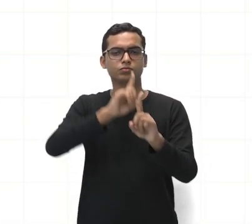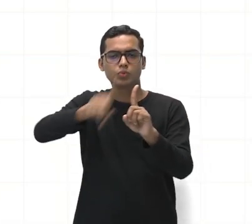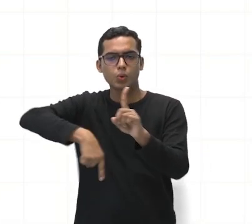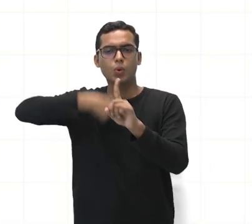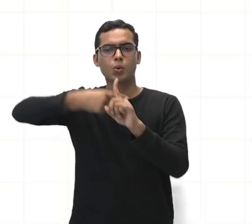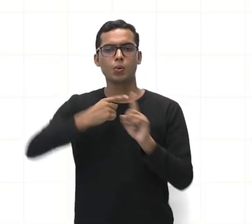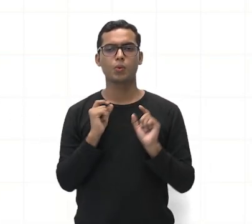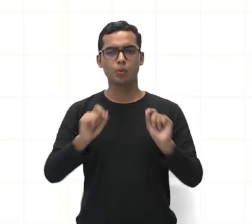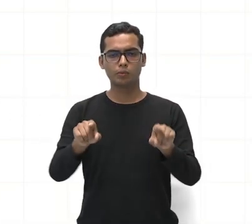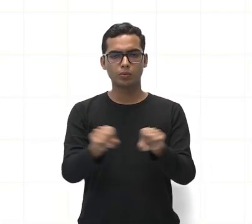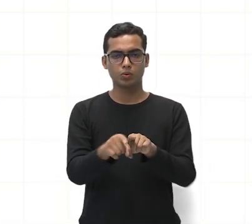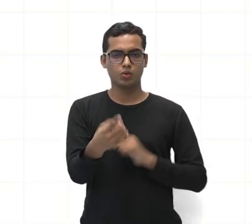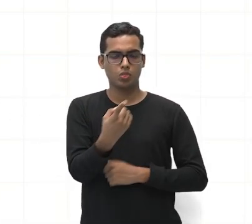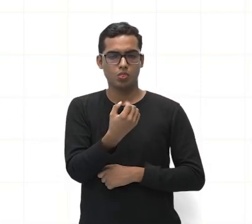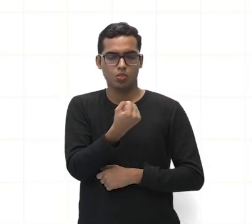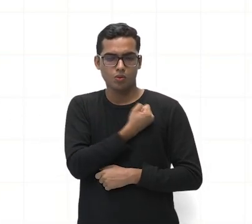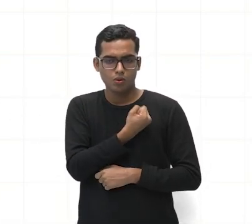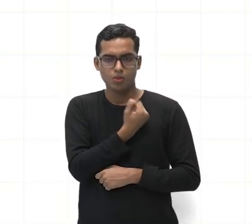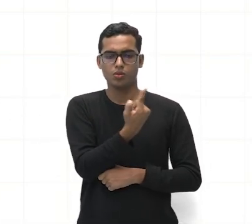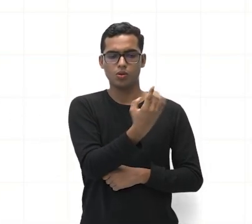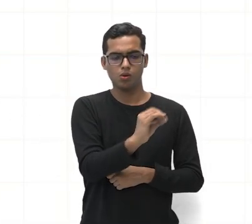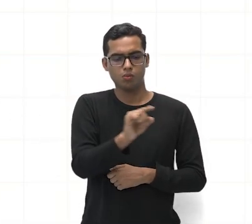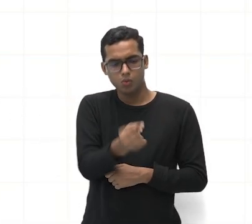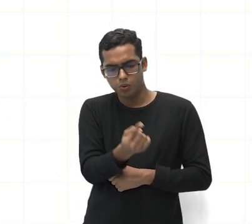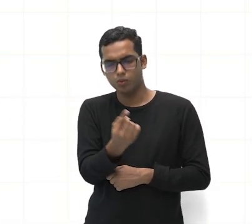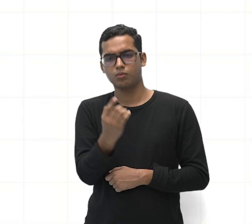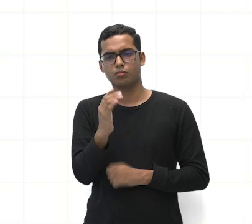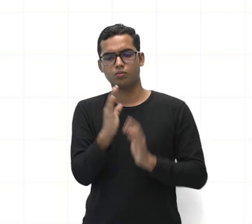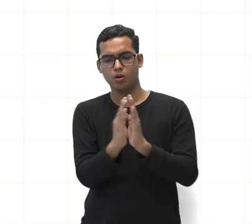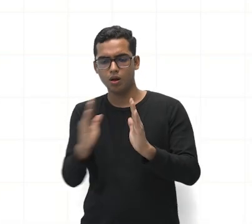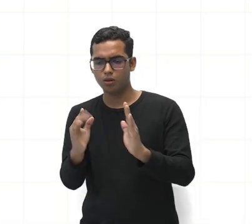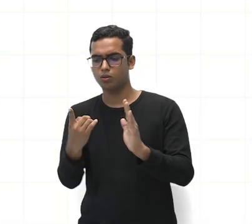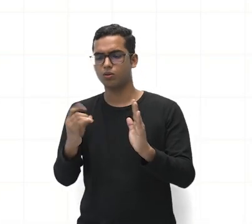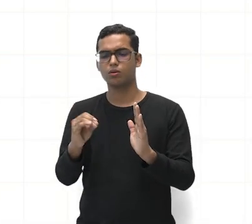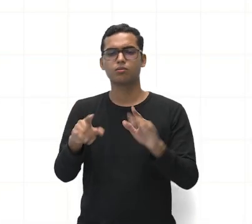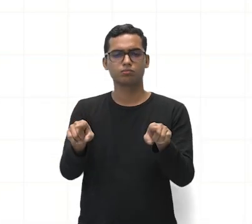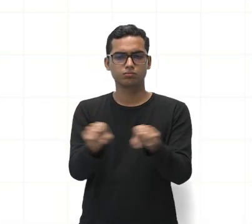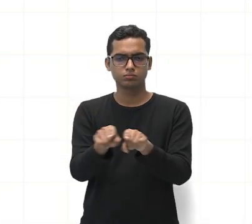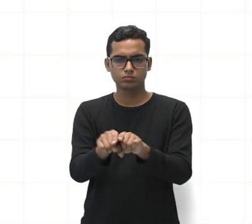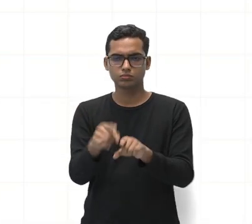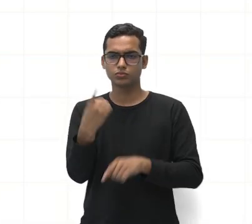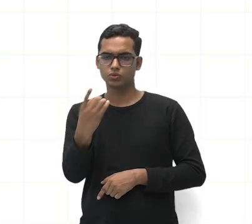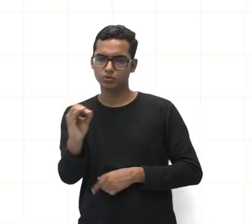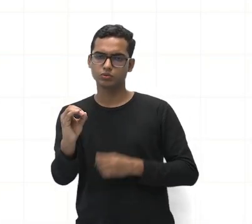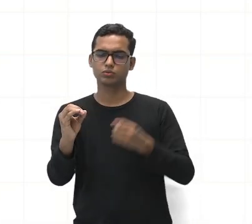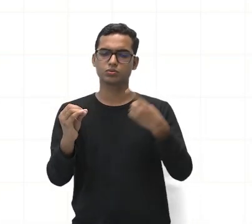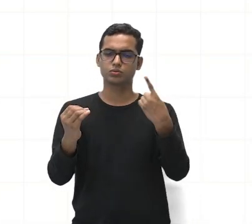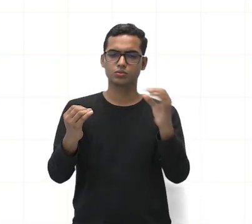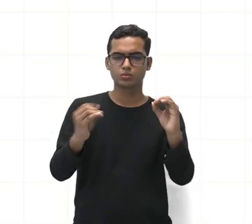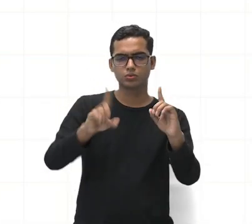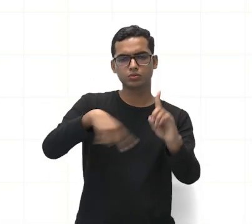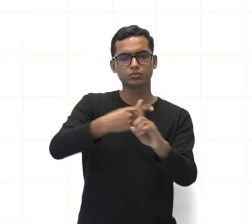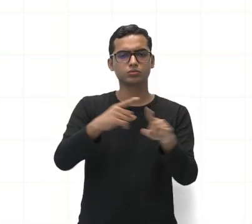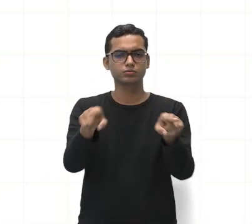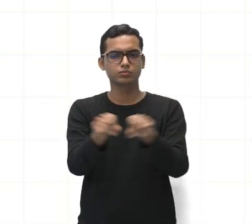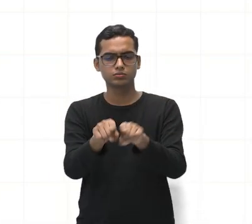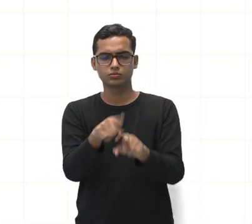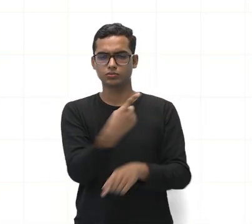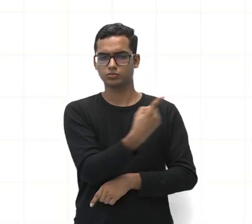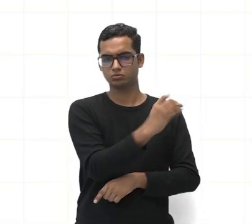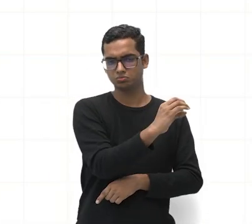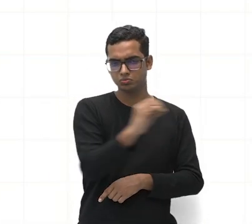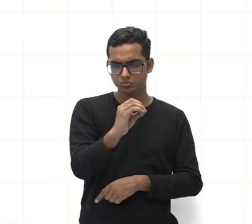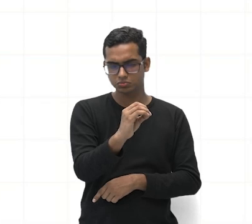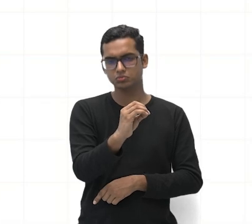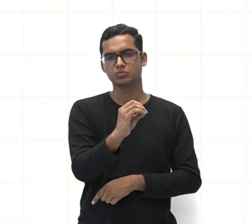somando cada casa decimal. Décimo com décimos, centésimos com centésimos